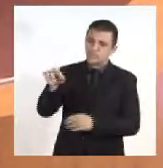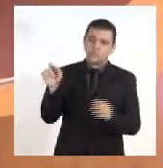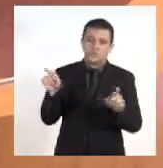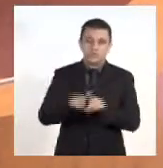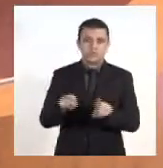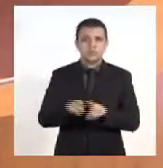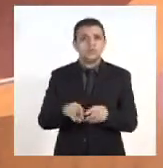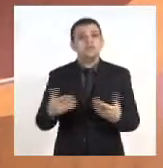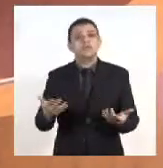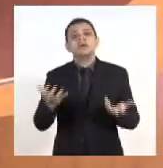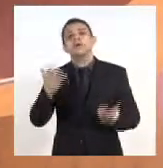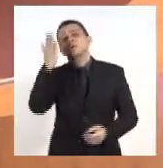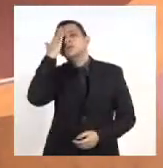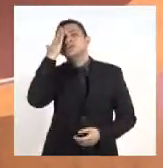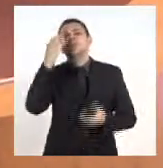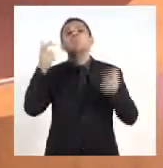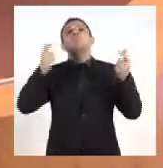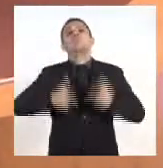Então,